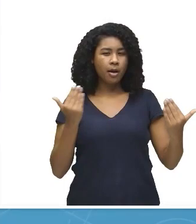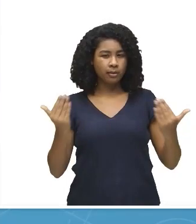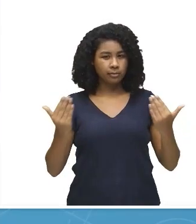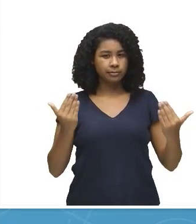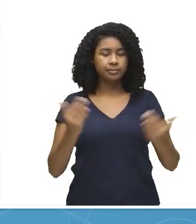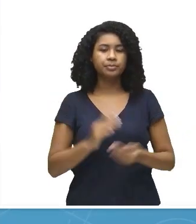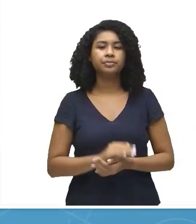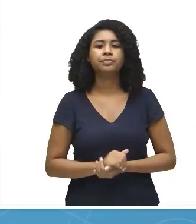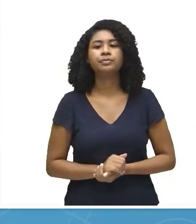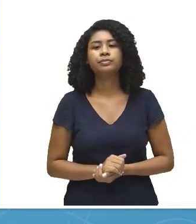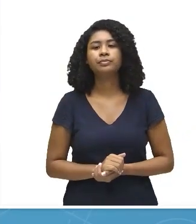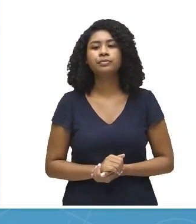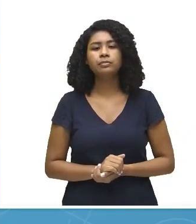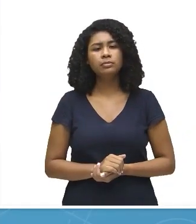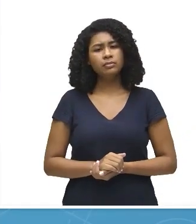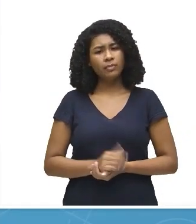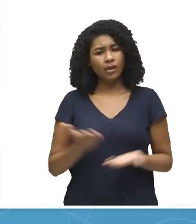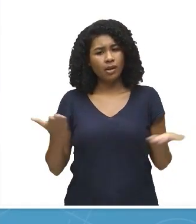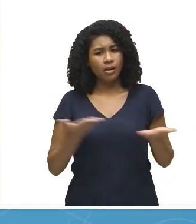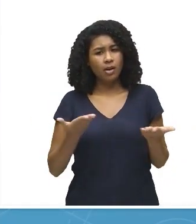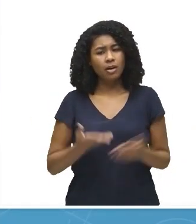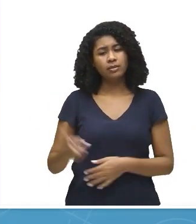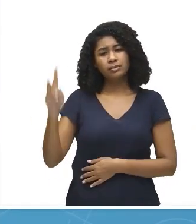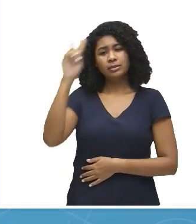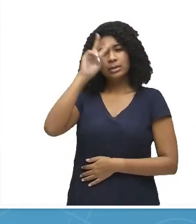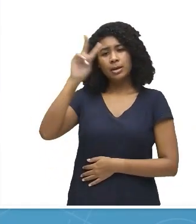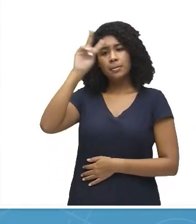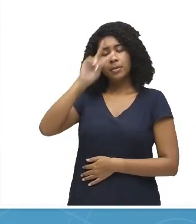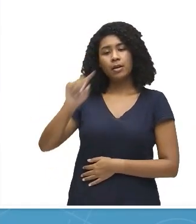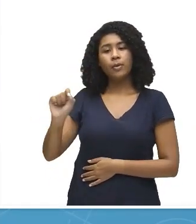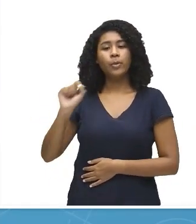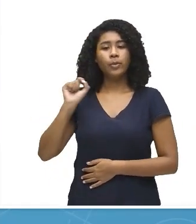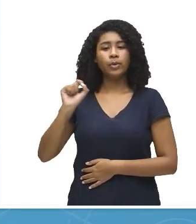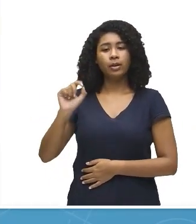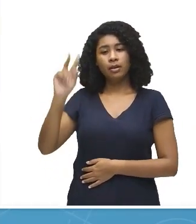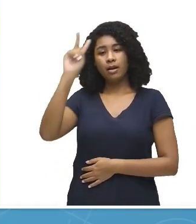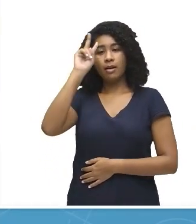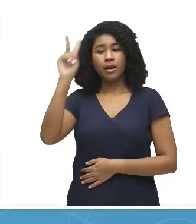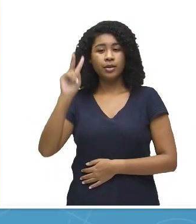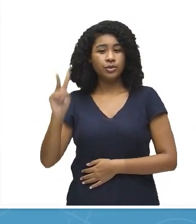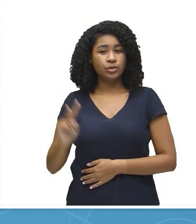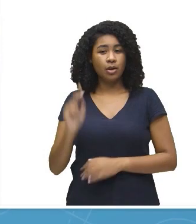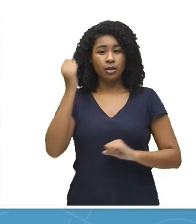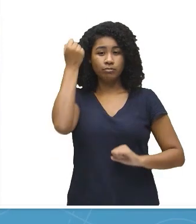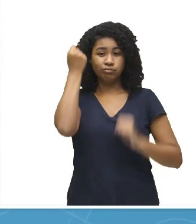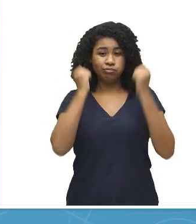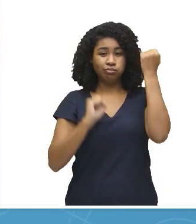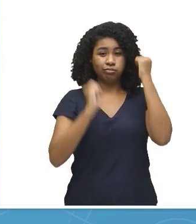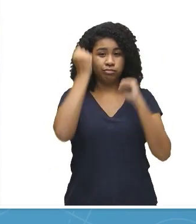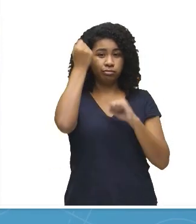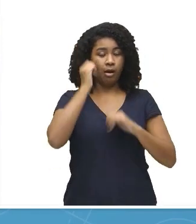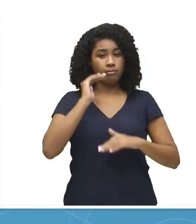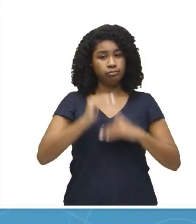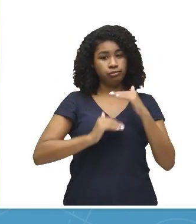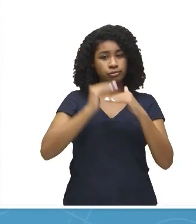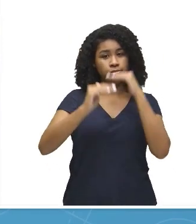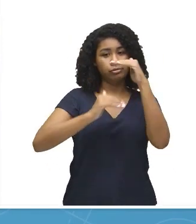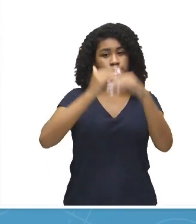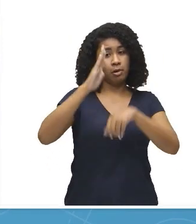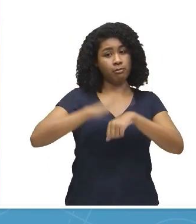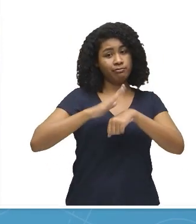indústrias. E aí vamos relembrar também o histórico da industrialização brasileira para a gente entender aí a